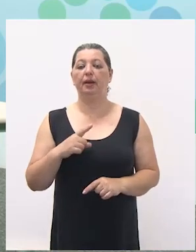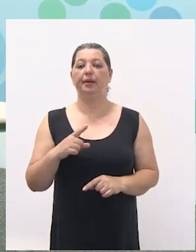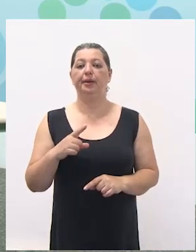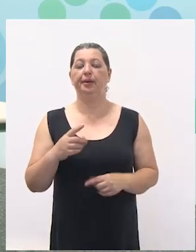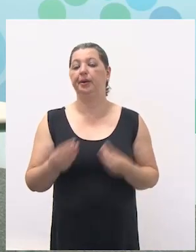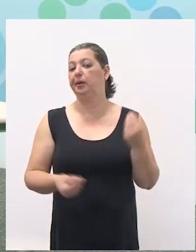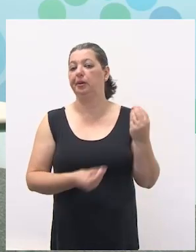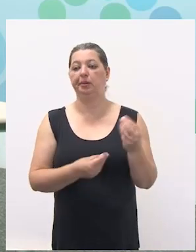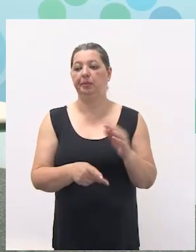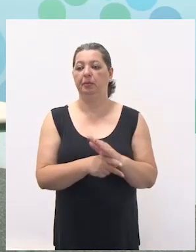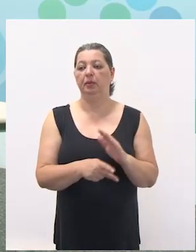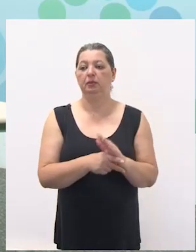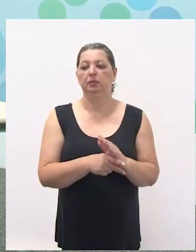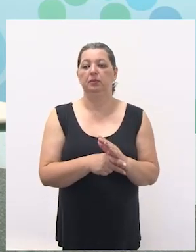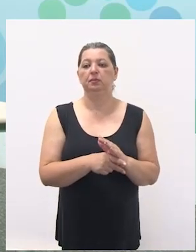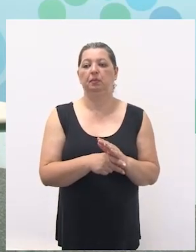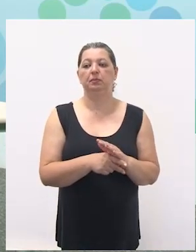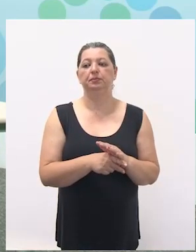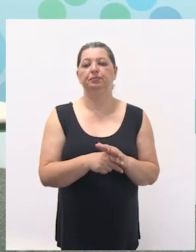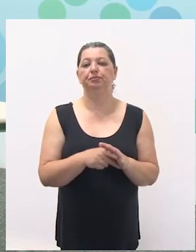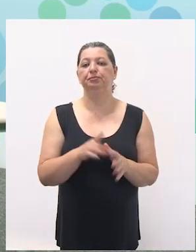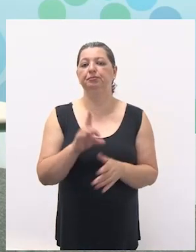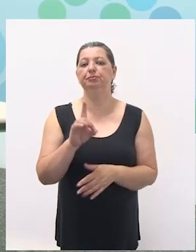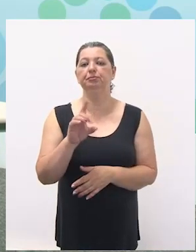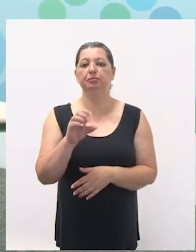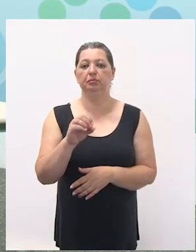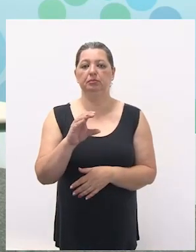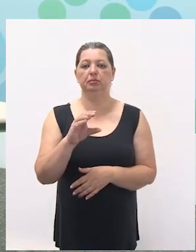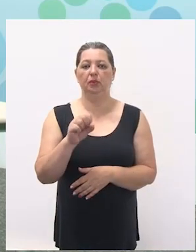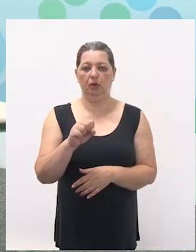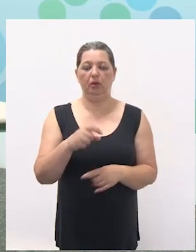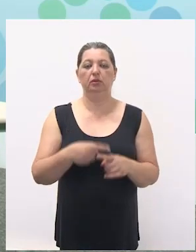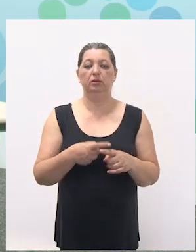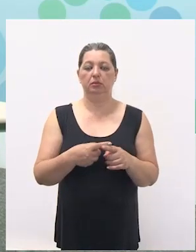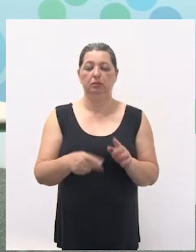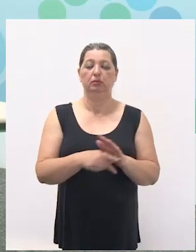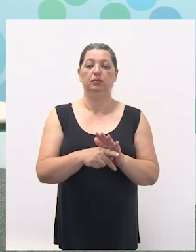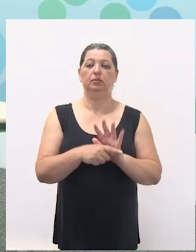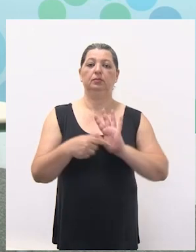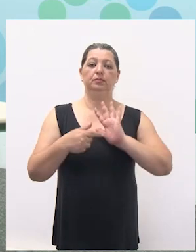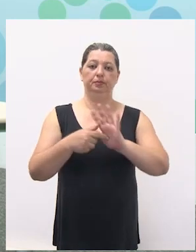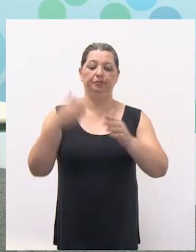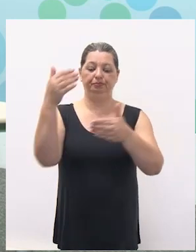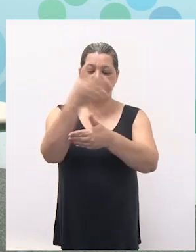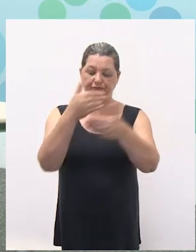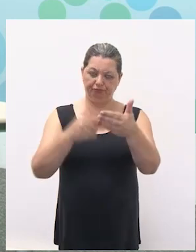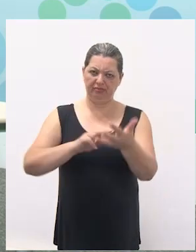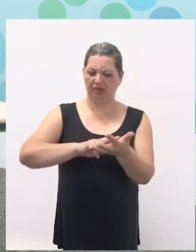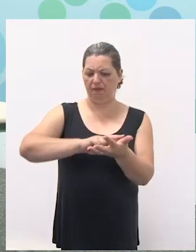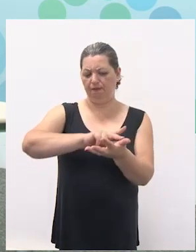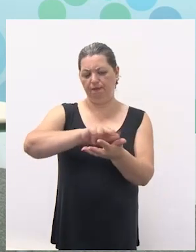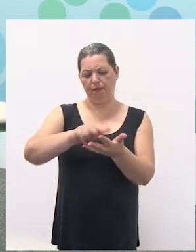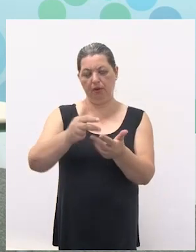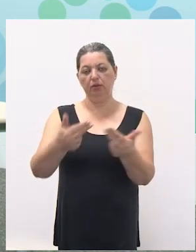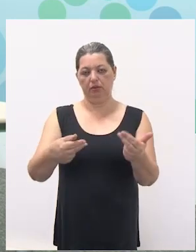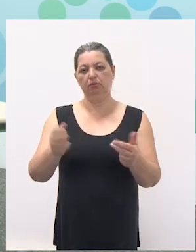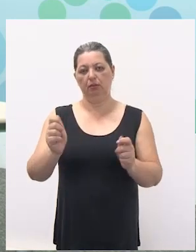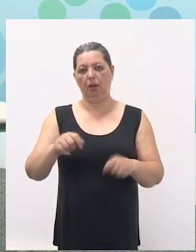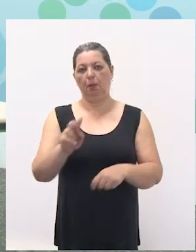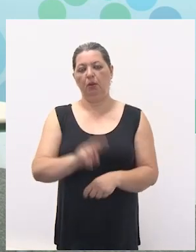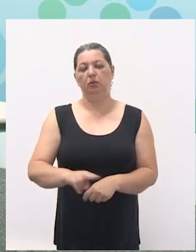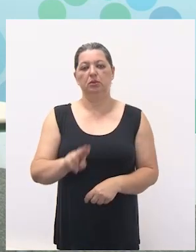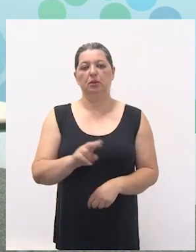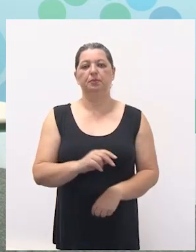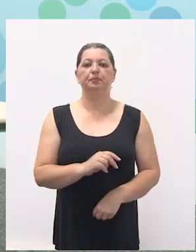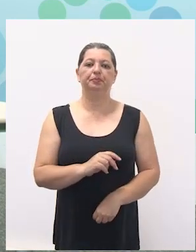gente fazer docs, a gente fazer formulário, a gente fazer apresentação. Então, tem uma variedade ali que a gente pode utilizar e o nosso